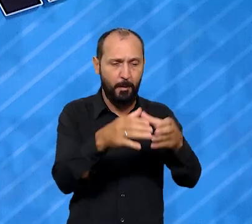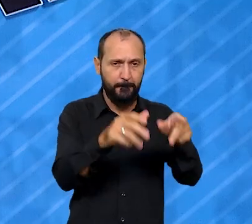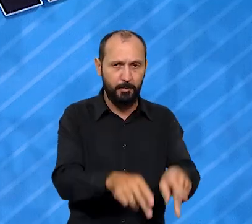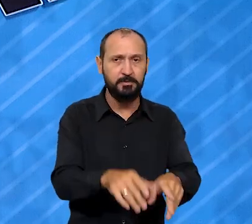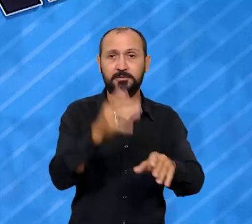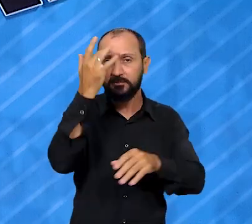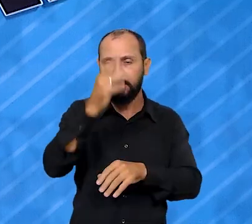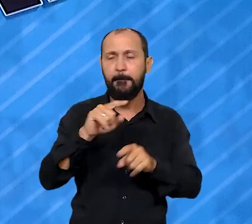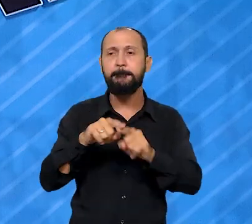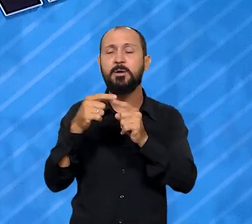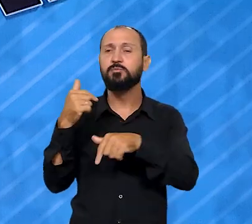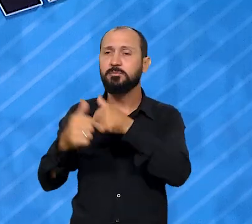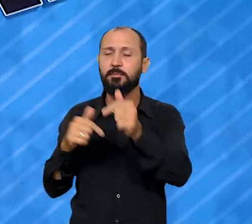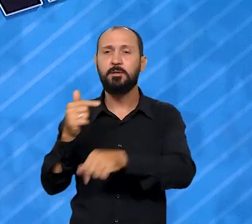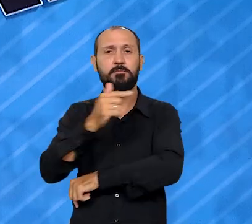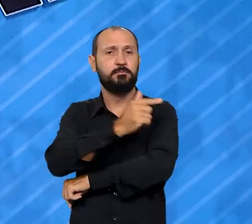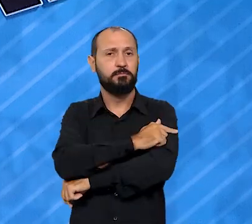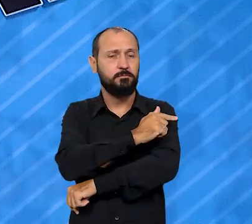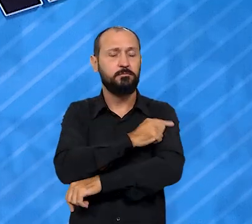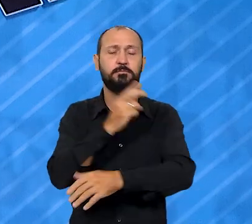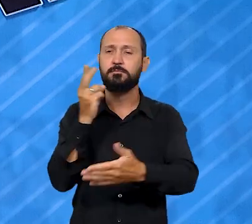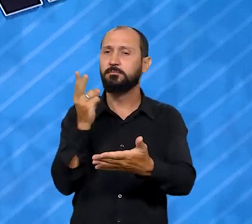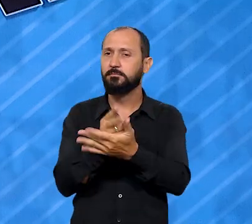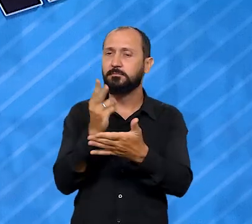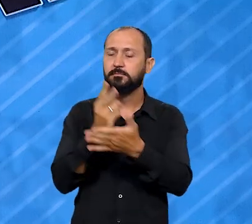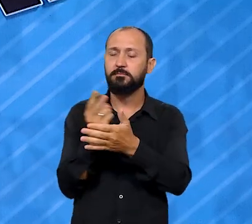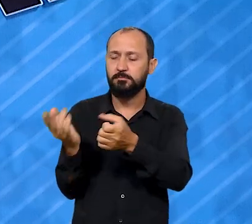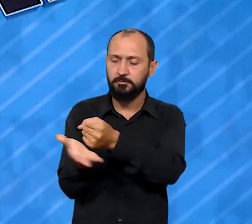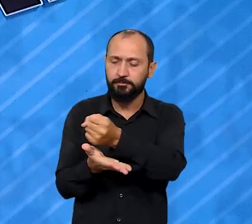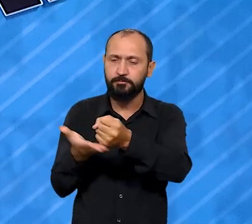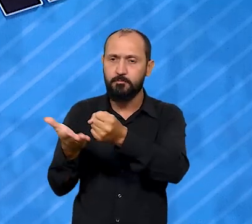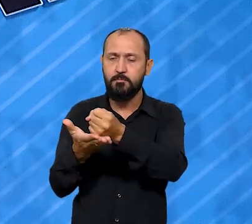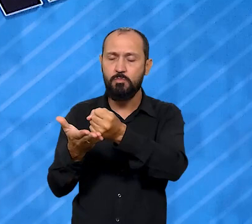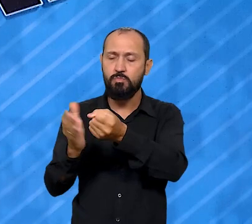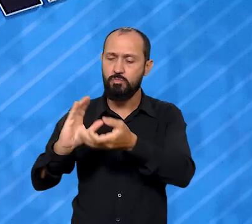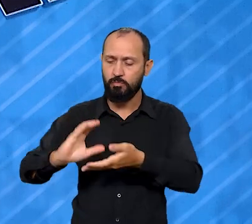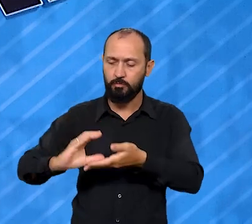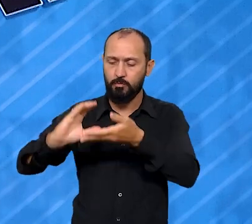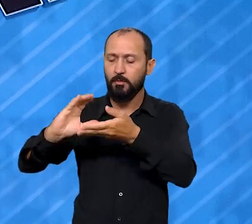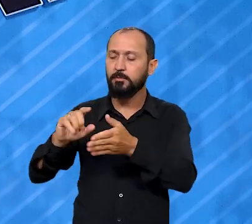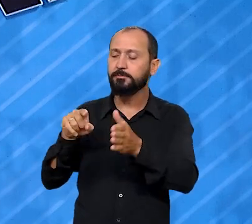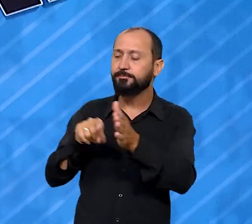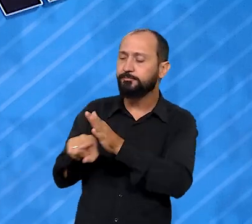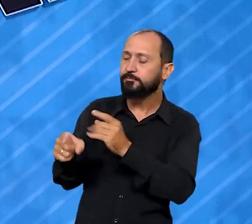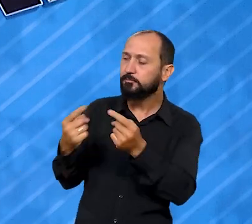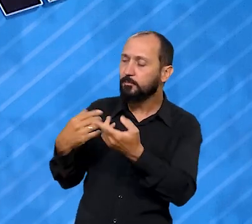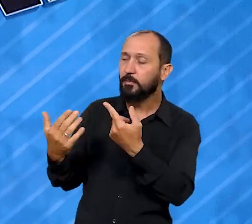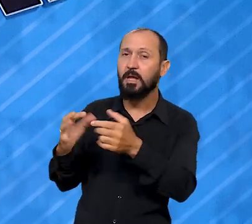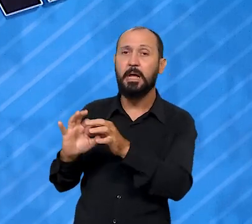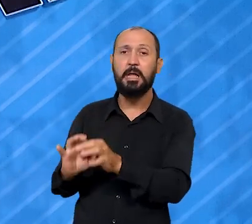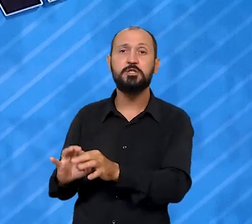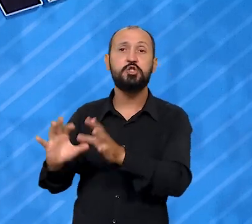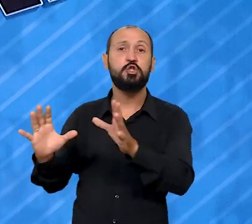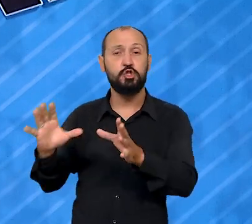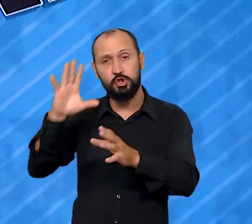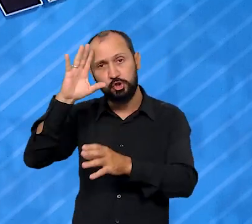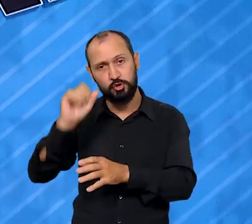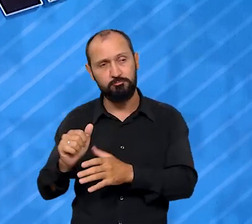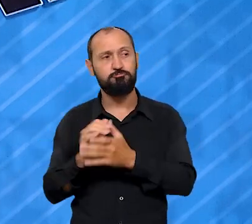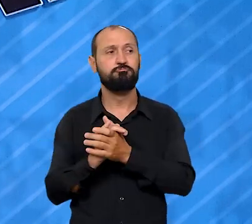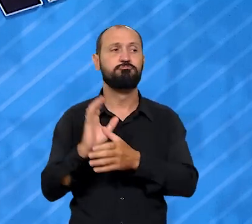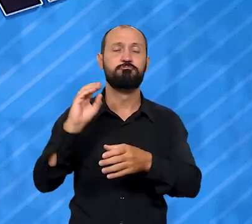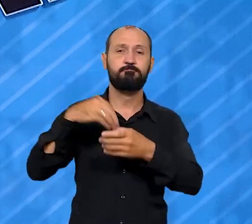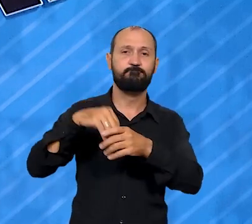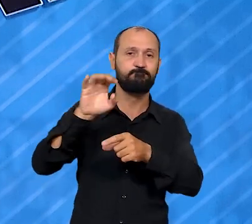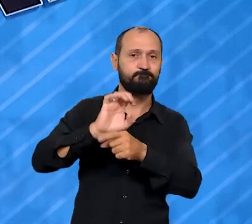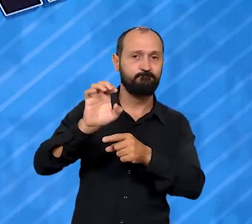saiba, mas toda a gestão pública ela é pautada por conselhos consultivos e deliberativos. Então